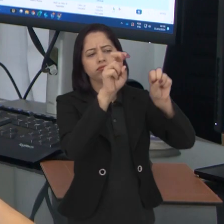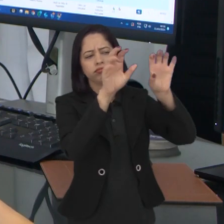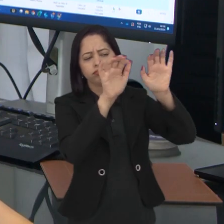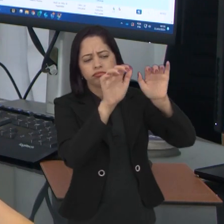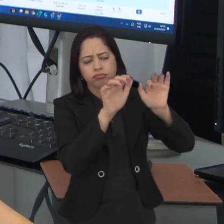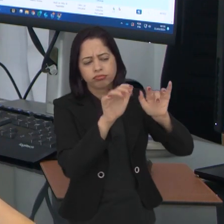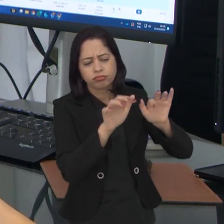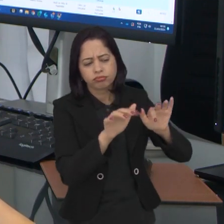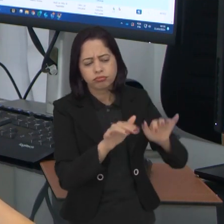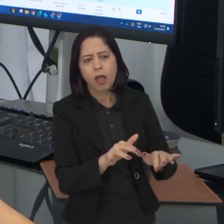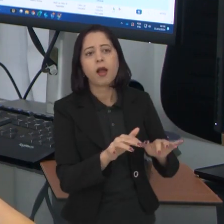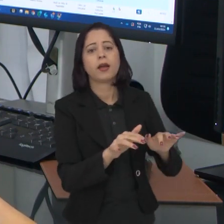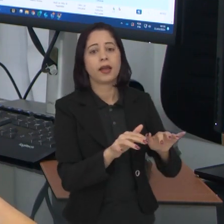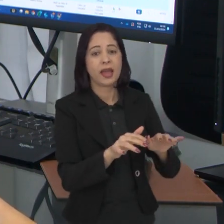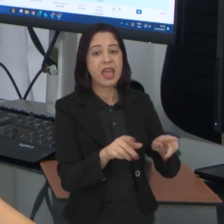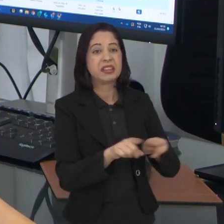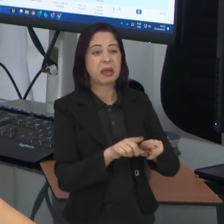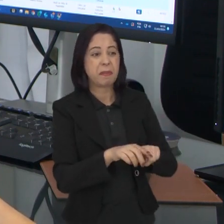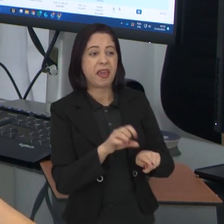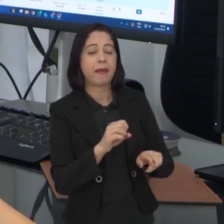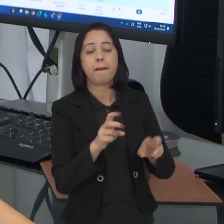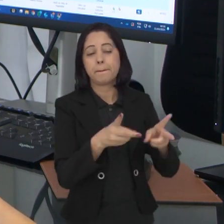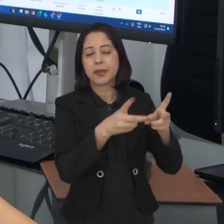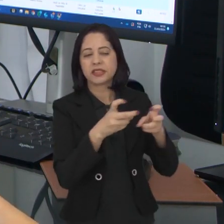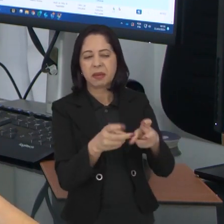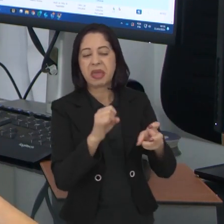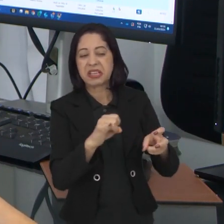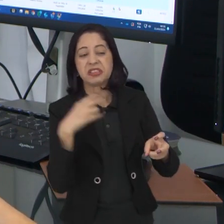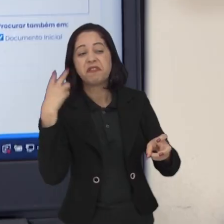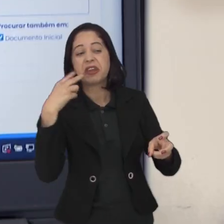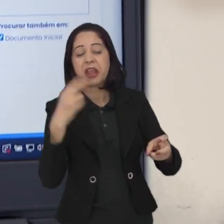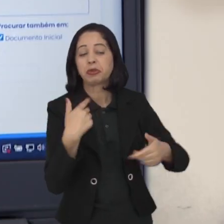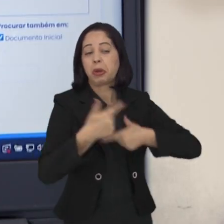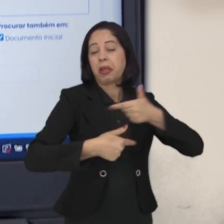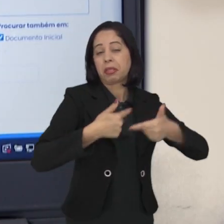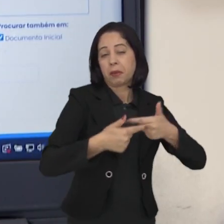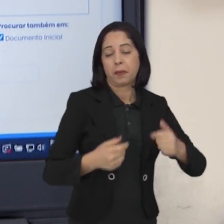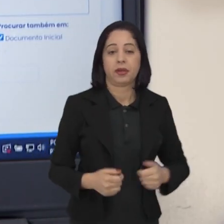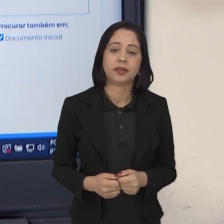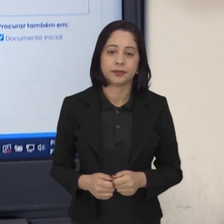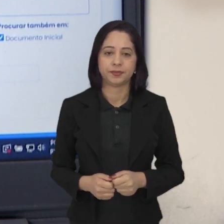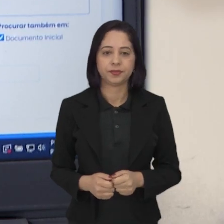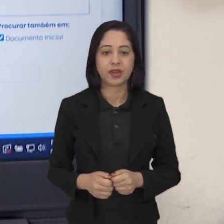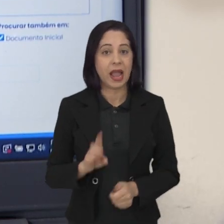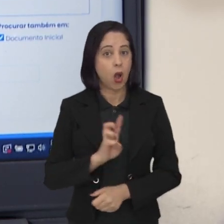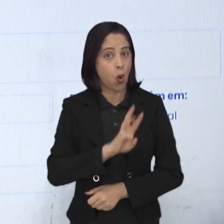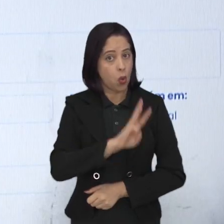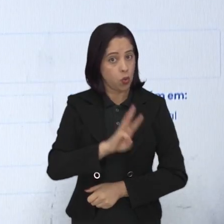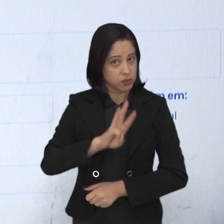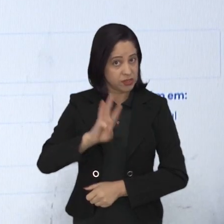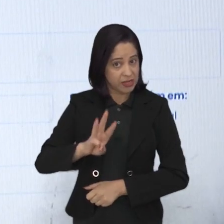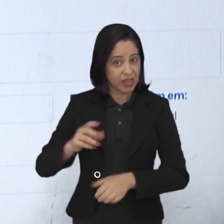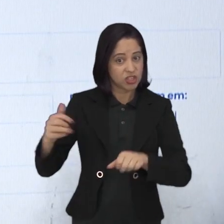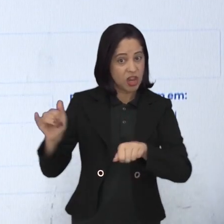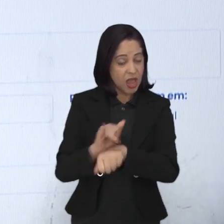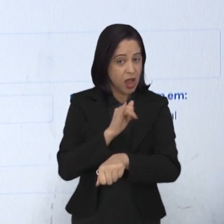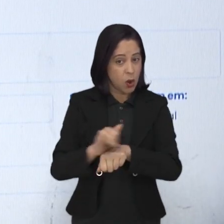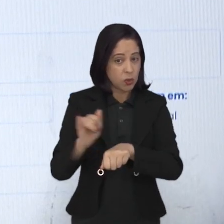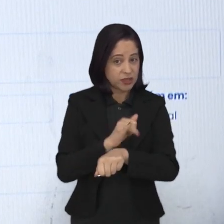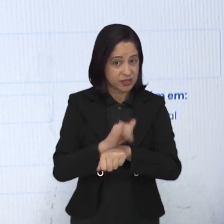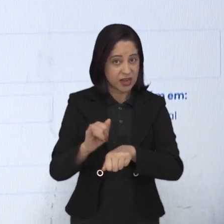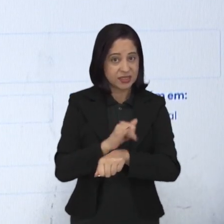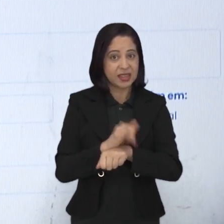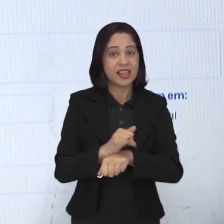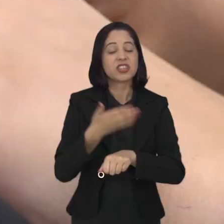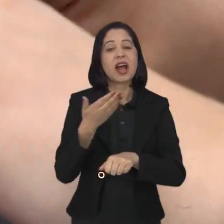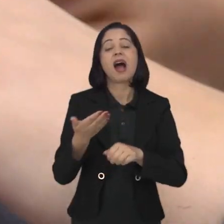controle social e também verificar o que os vereadores estão fazendo em seus mandatos. O Câmara Sem Papel é uma ferramenta que, além de colaborar com a economia